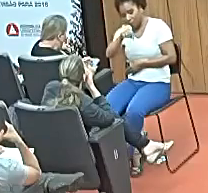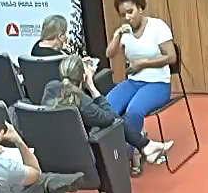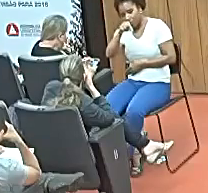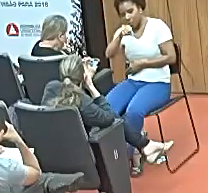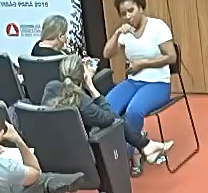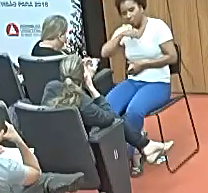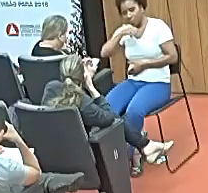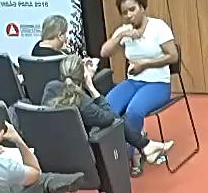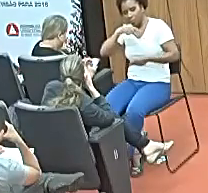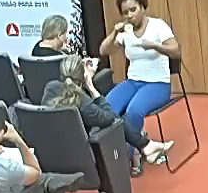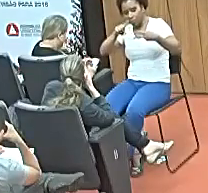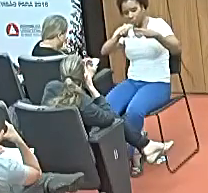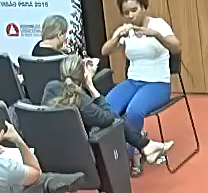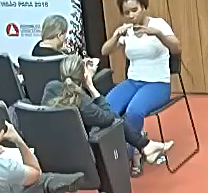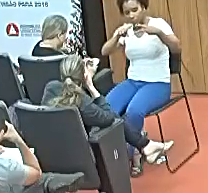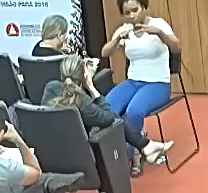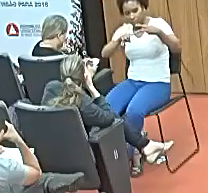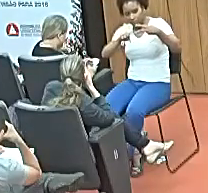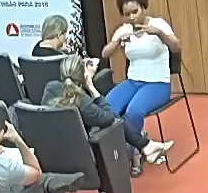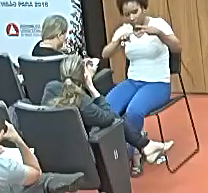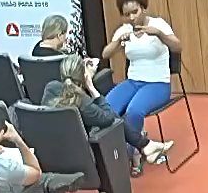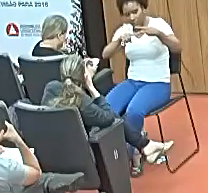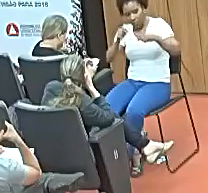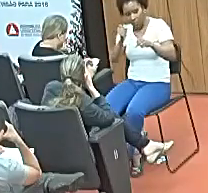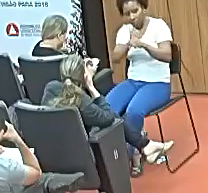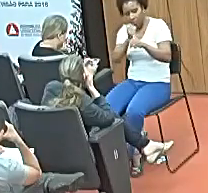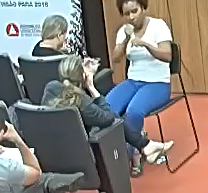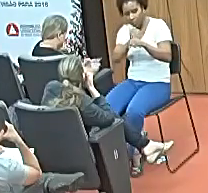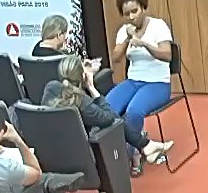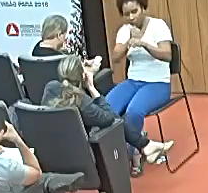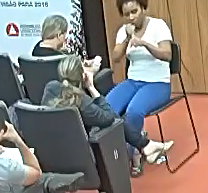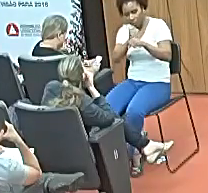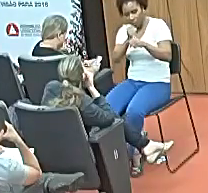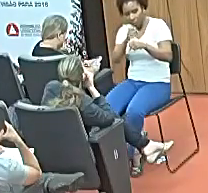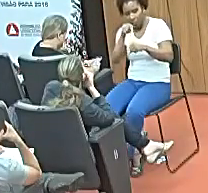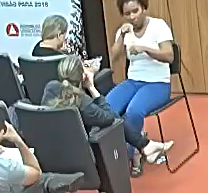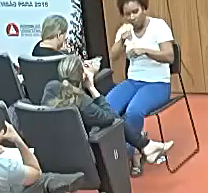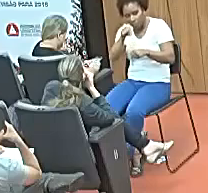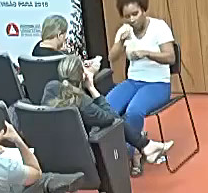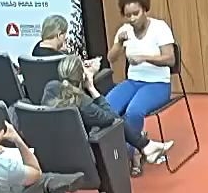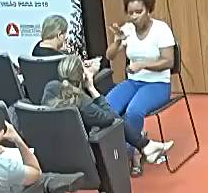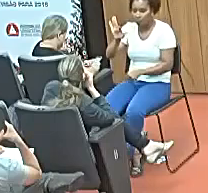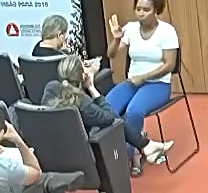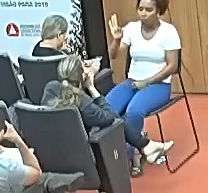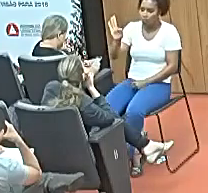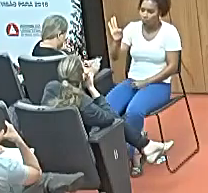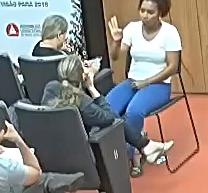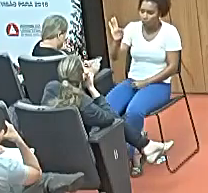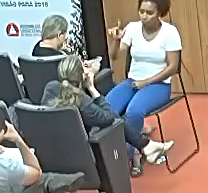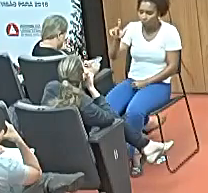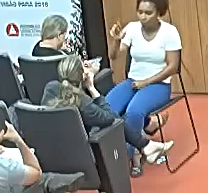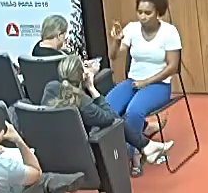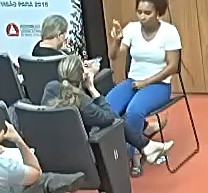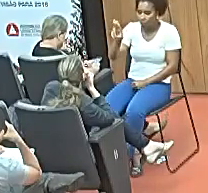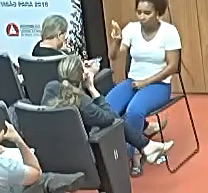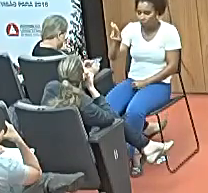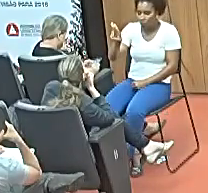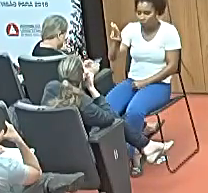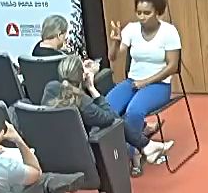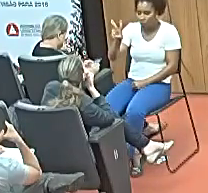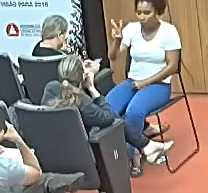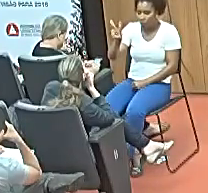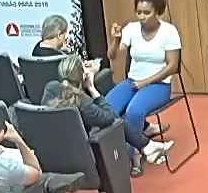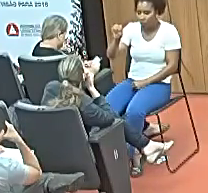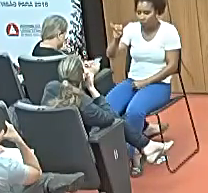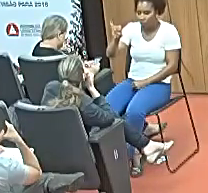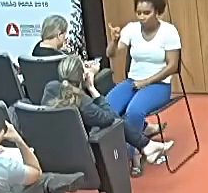estações fluviométricas telemétricas em seguida é ouvir a sugestão de ampliar as metas